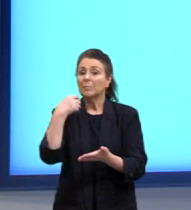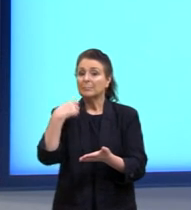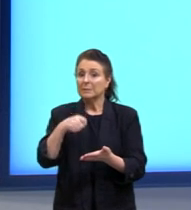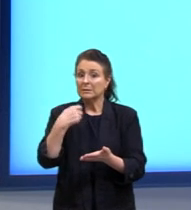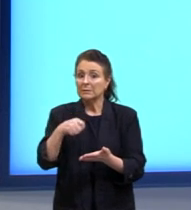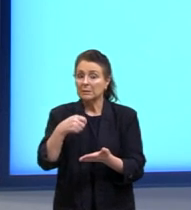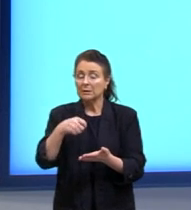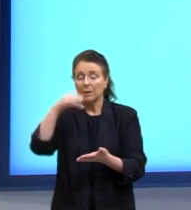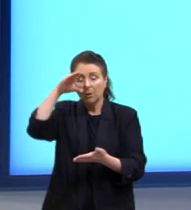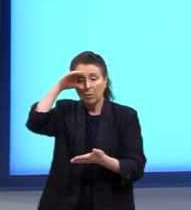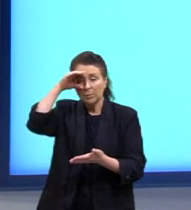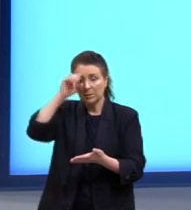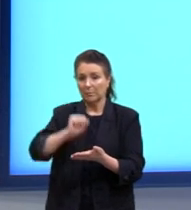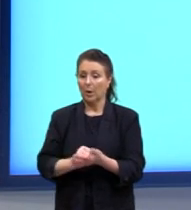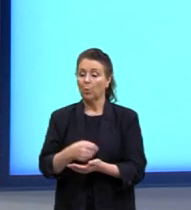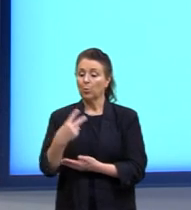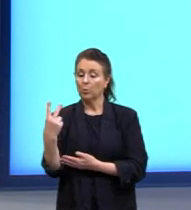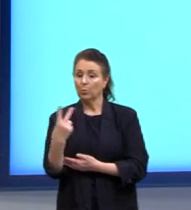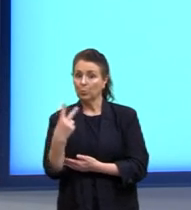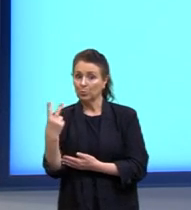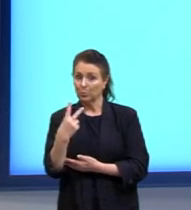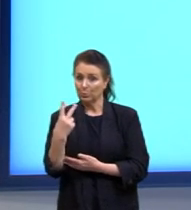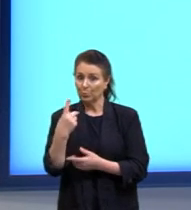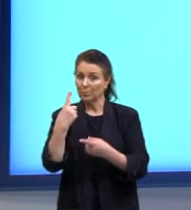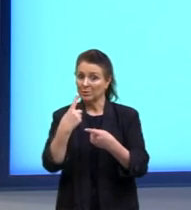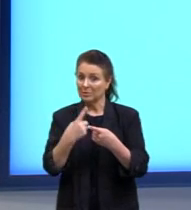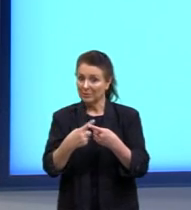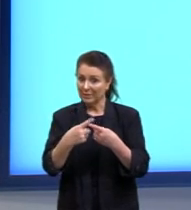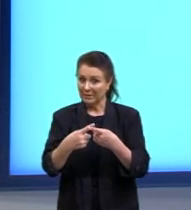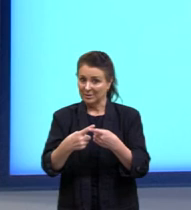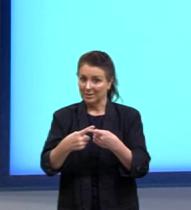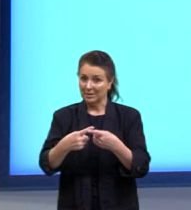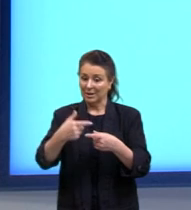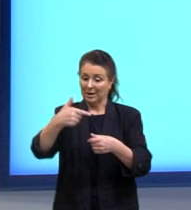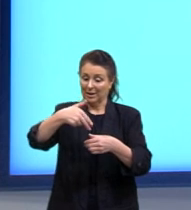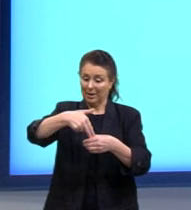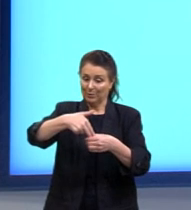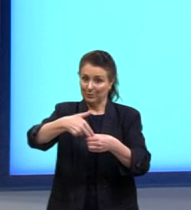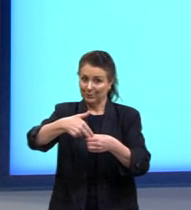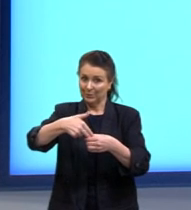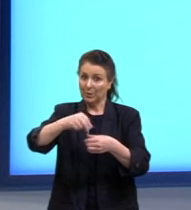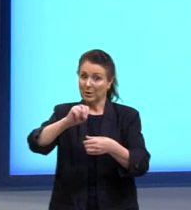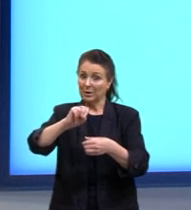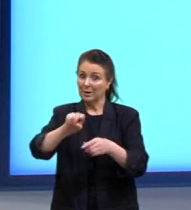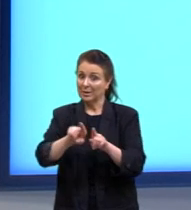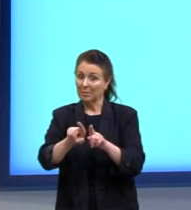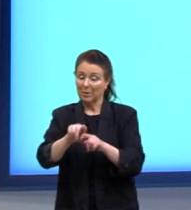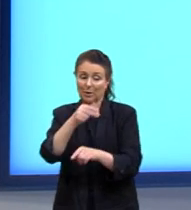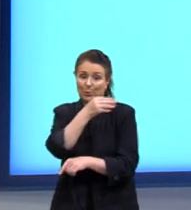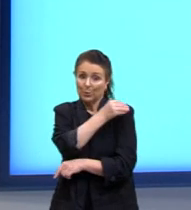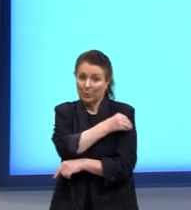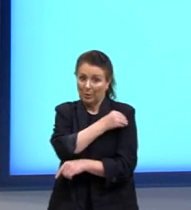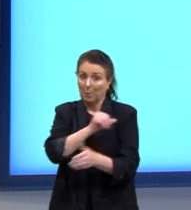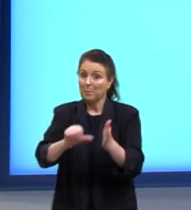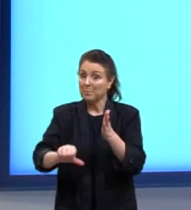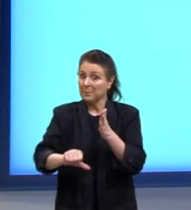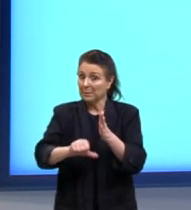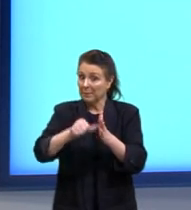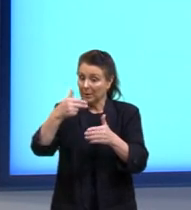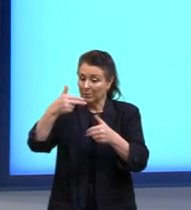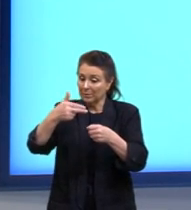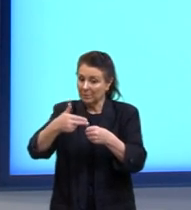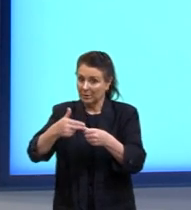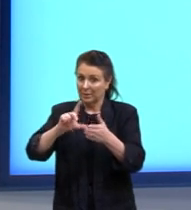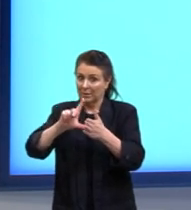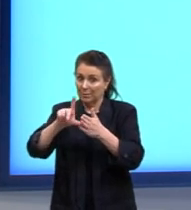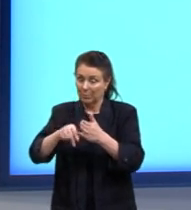considerar os dois abastecimentos que foi feito né tanto ali o primeiro que foi gasolina e depois com